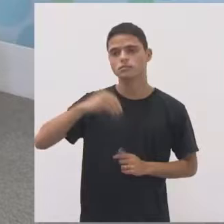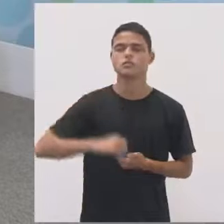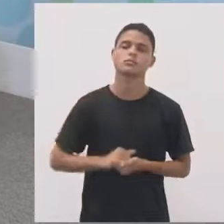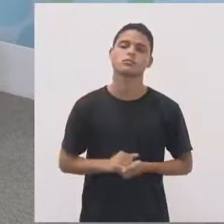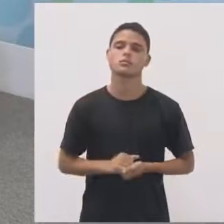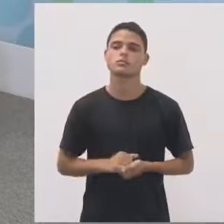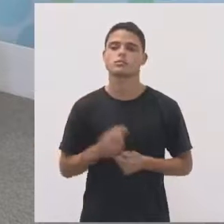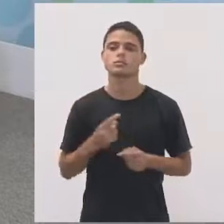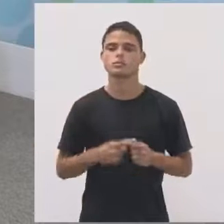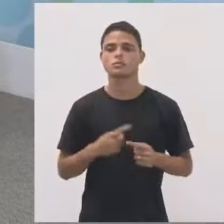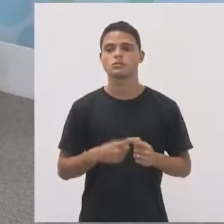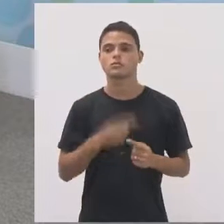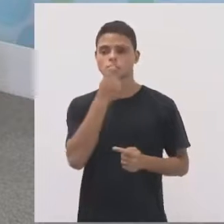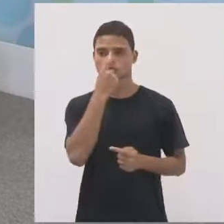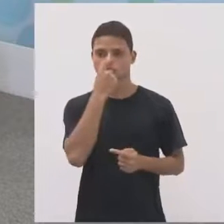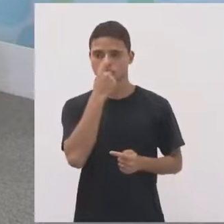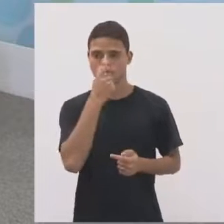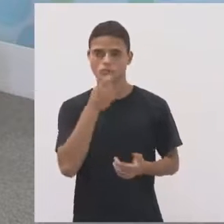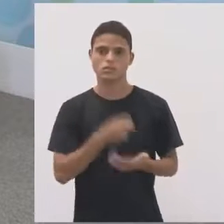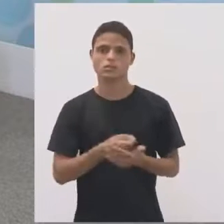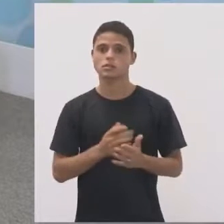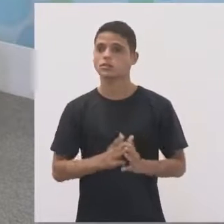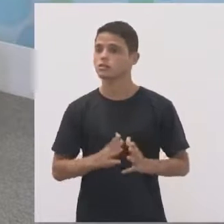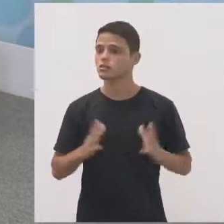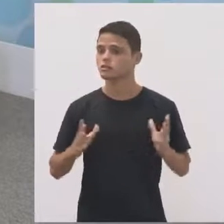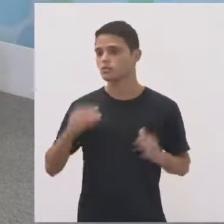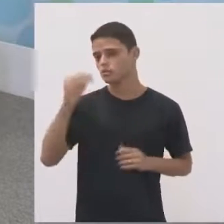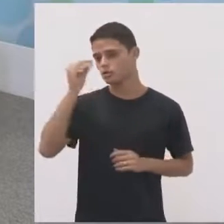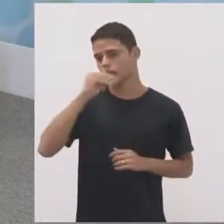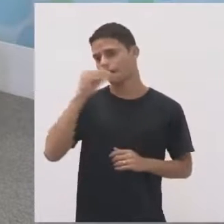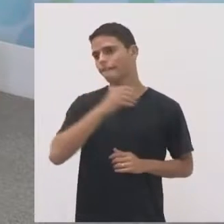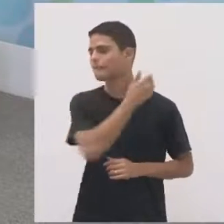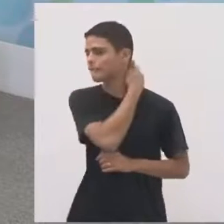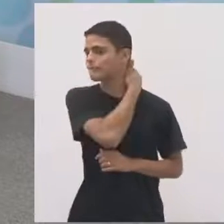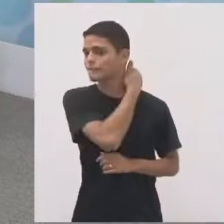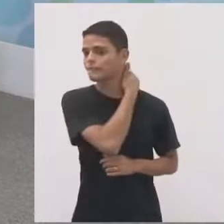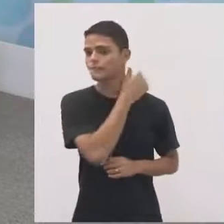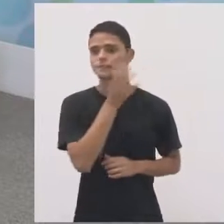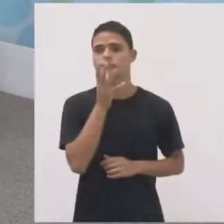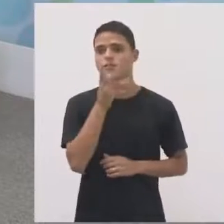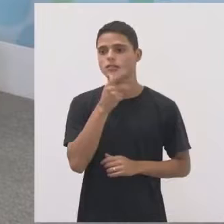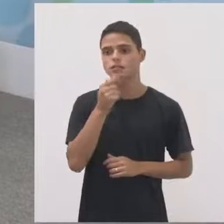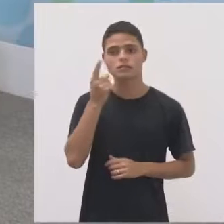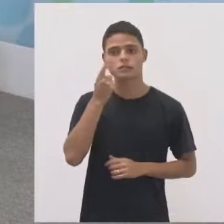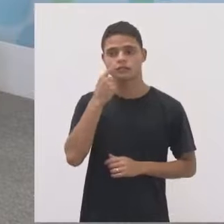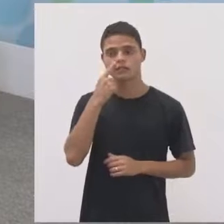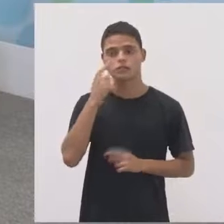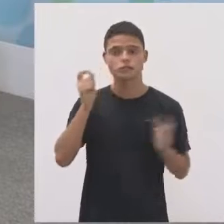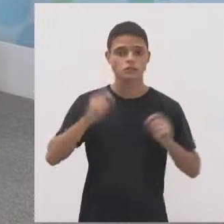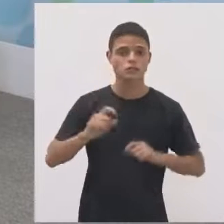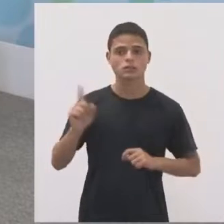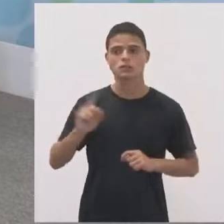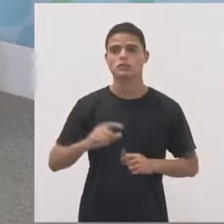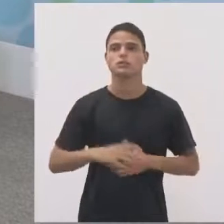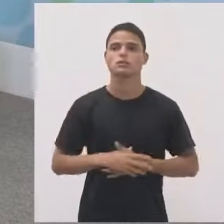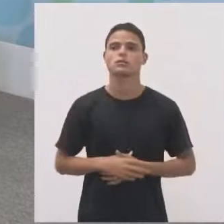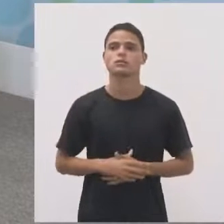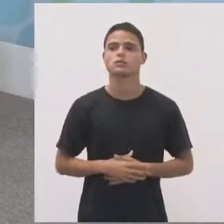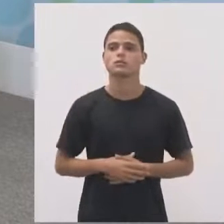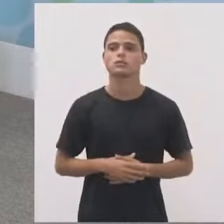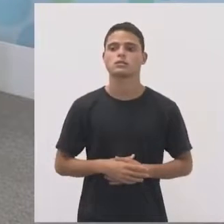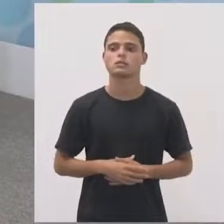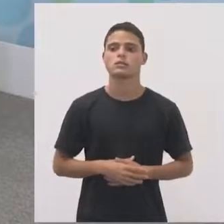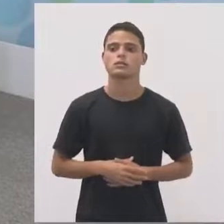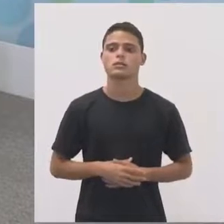dele foi muito grande, a compra dele também, então ele é um pouquinho mais lento. Ele tá carregando, vamos ver se ele vai. Eu queria não é muito... daquela forma que você fez,